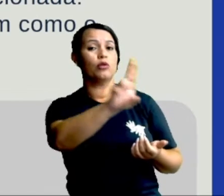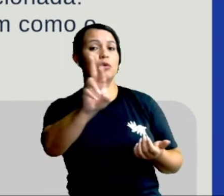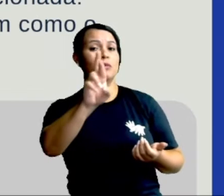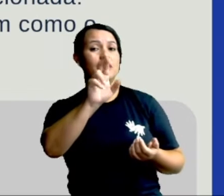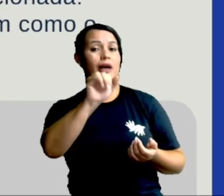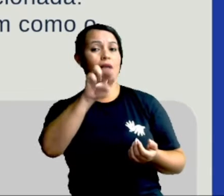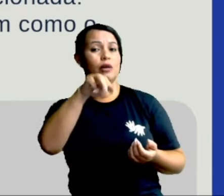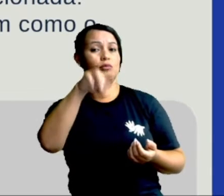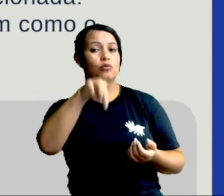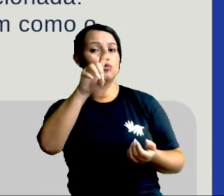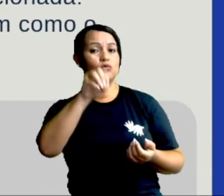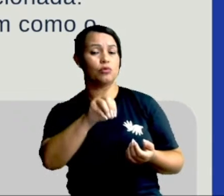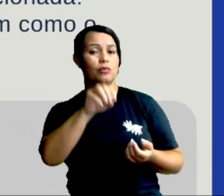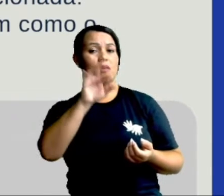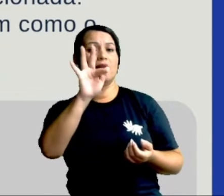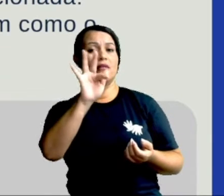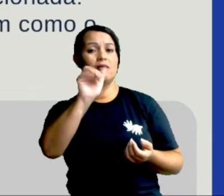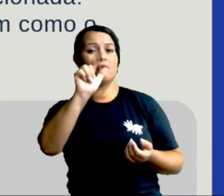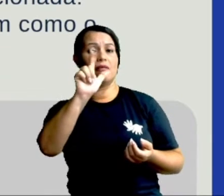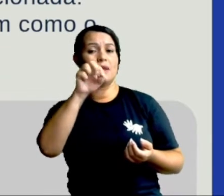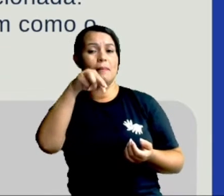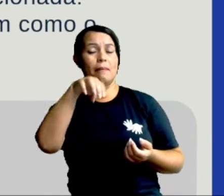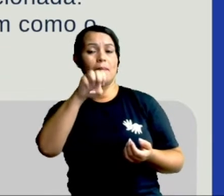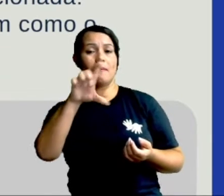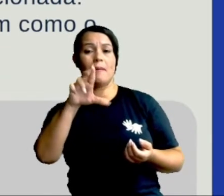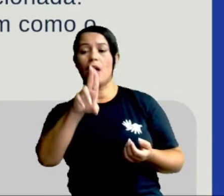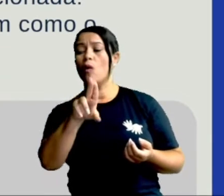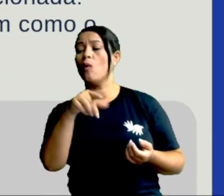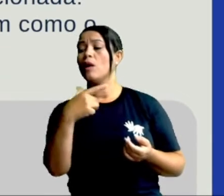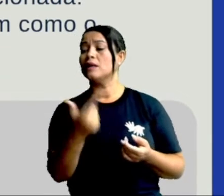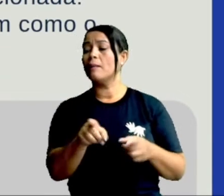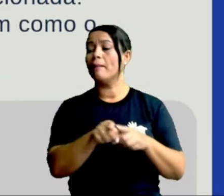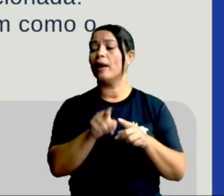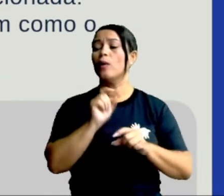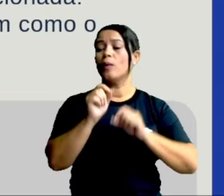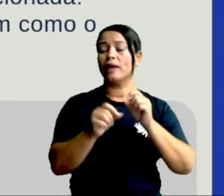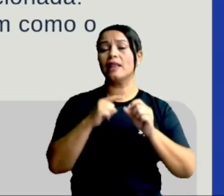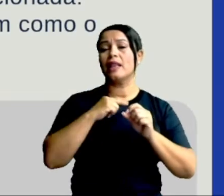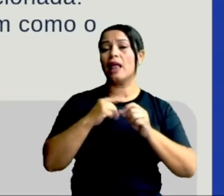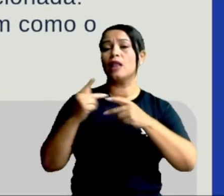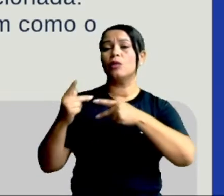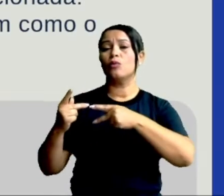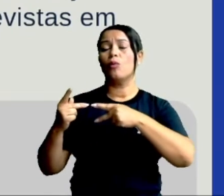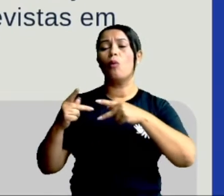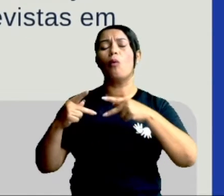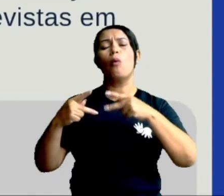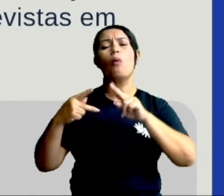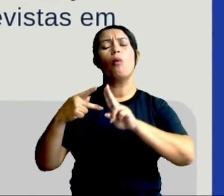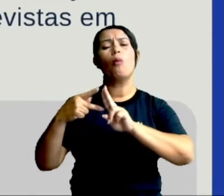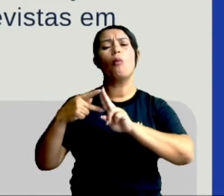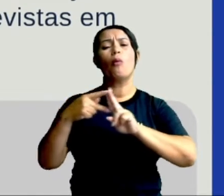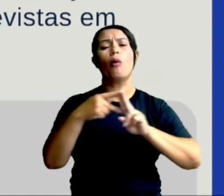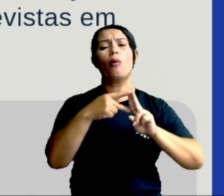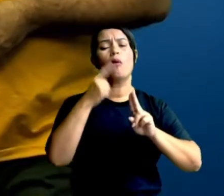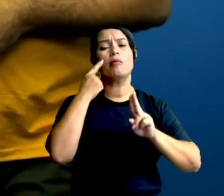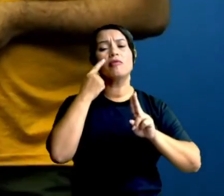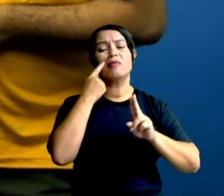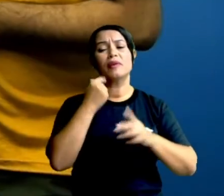chamava Raimundo Flamel. Já o pronome que se refere à correspondência. Vamos voltar aqui,